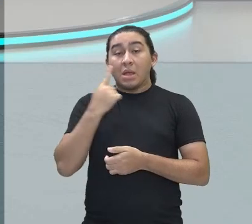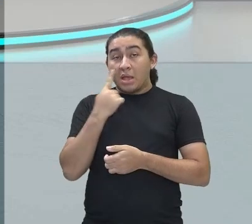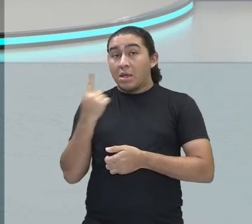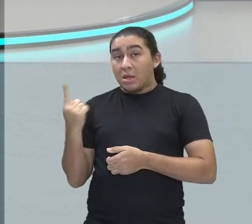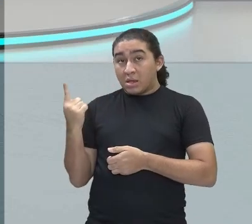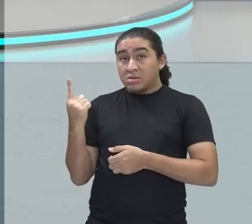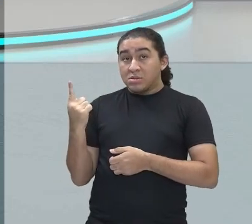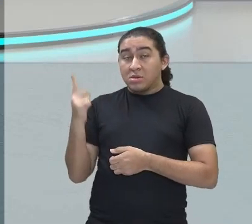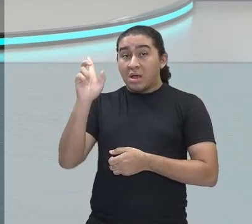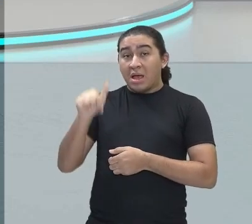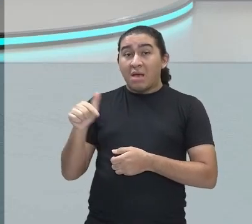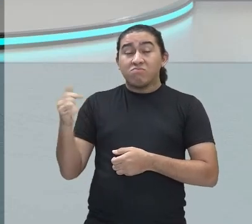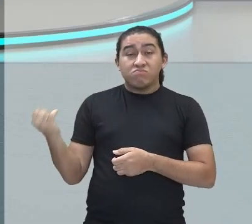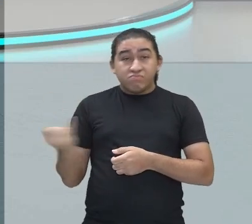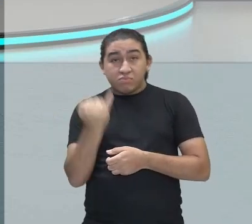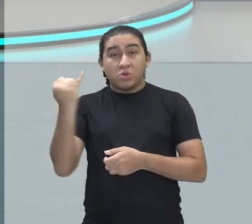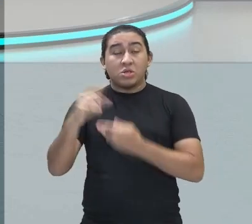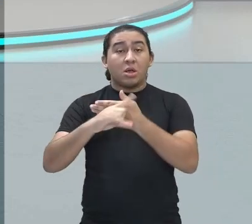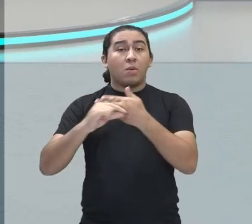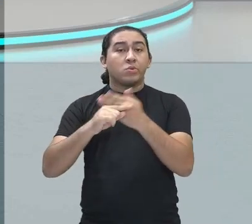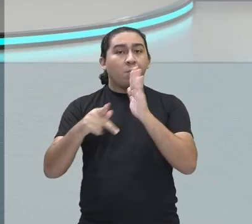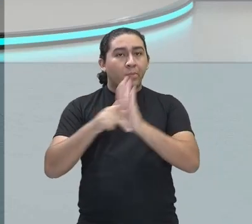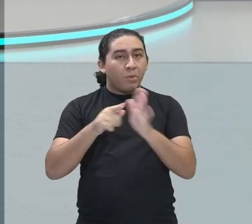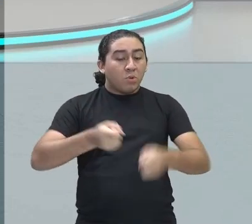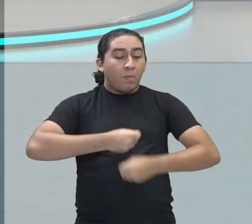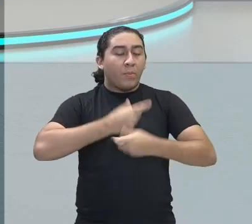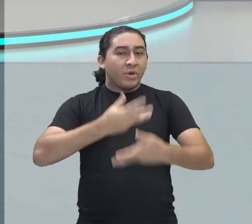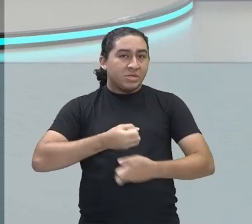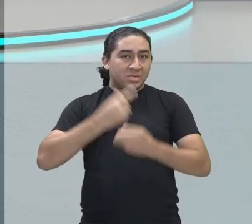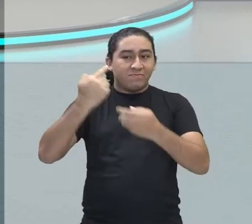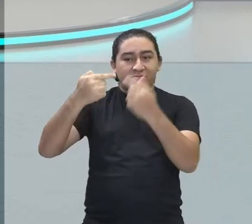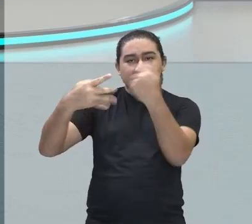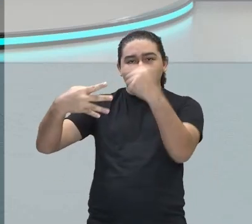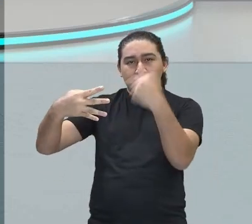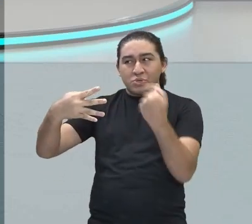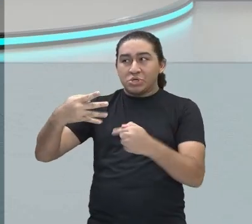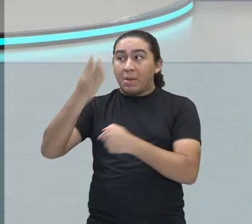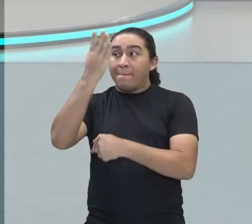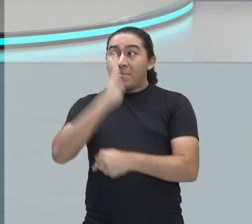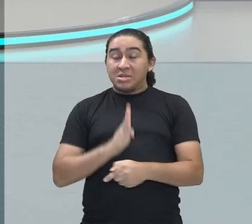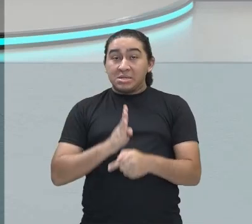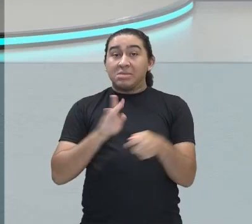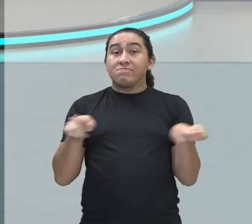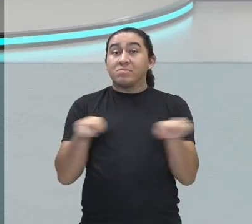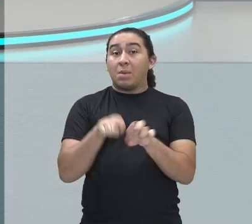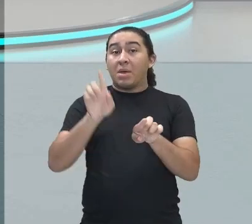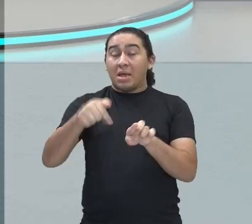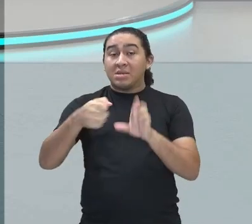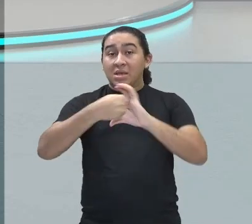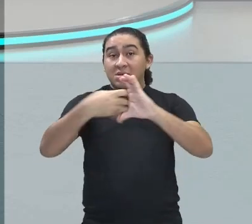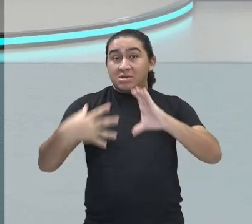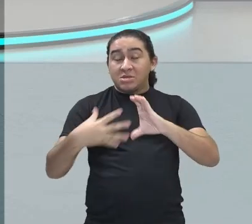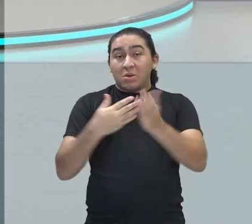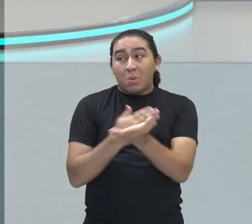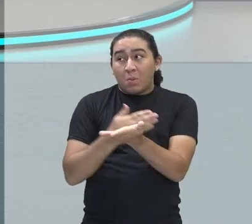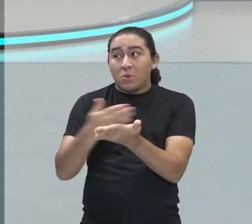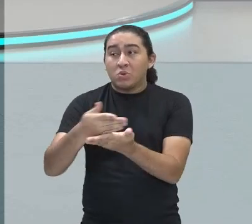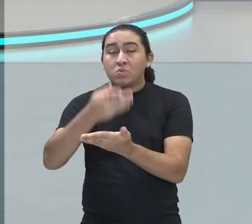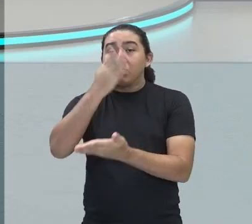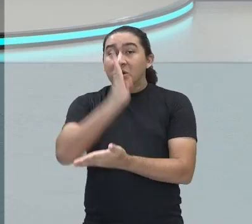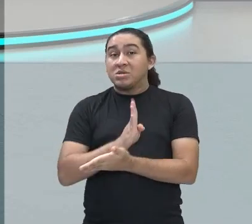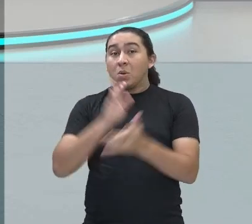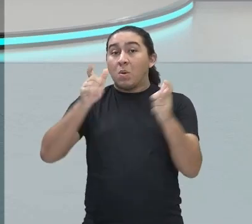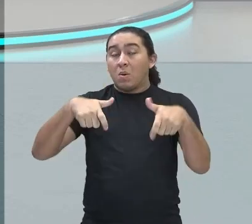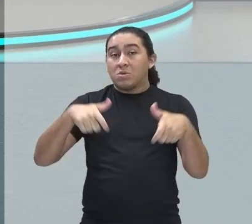nome mais significativo da poesia simbolista brasileira. Até porque esse estilo foi inaugurado no Brasil quando o